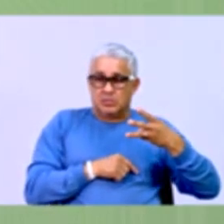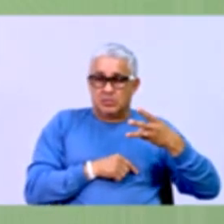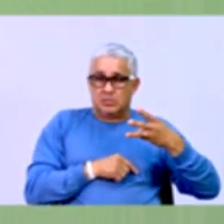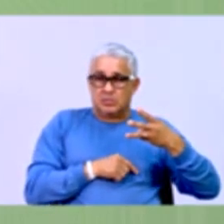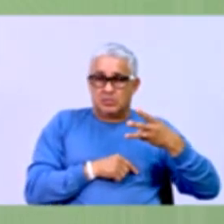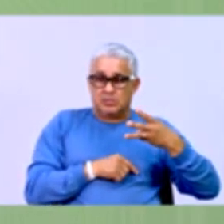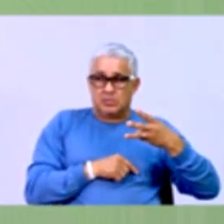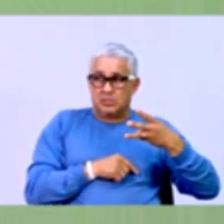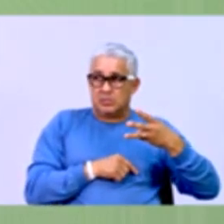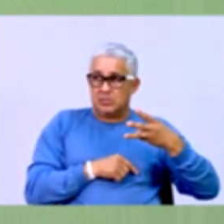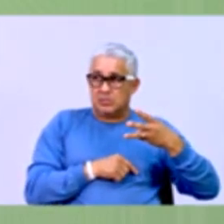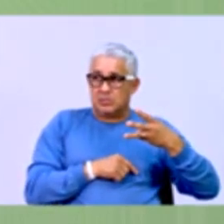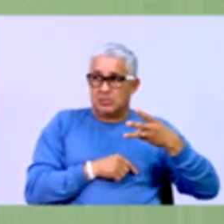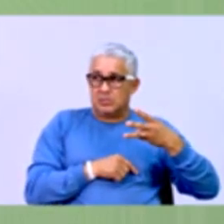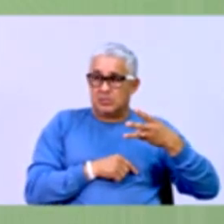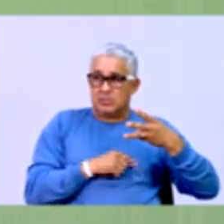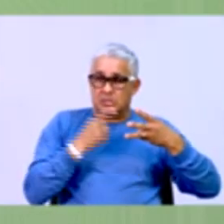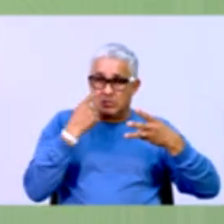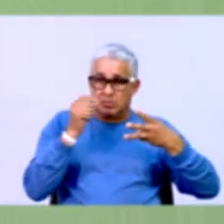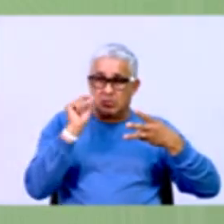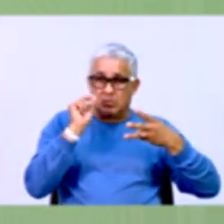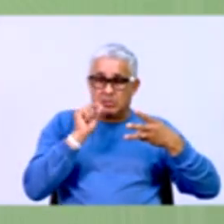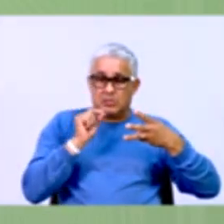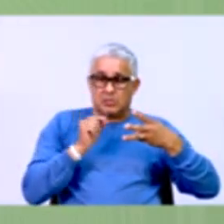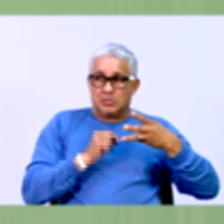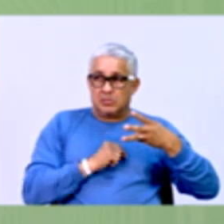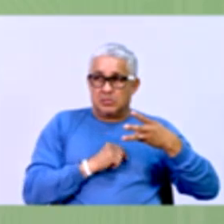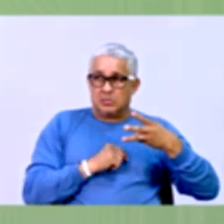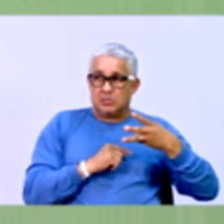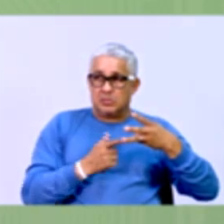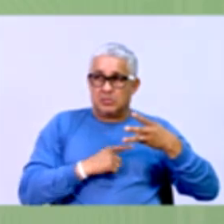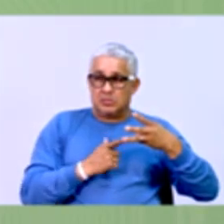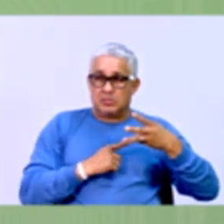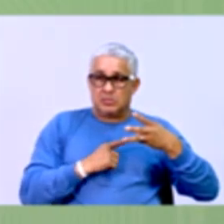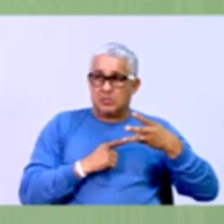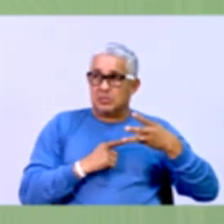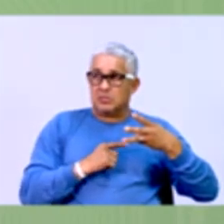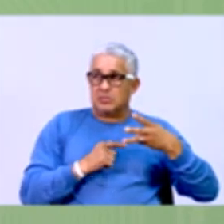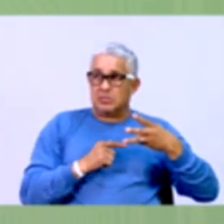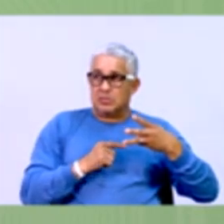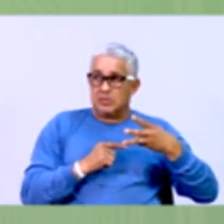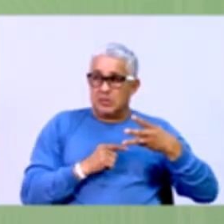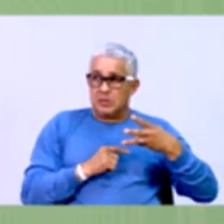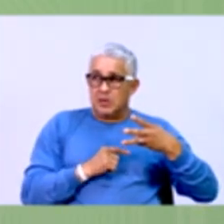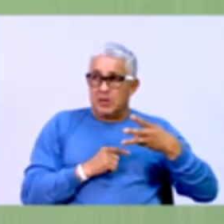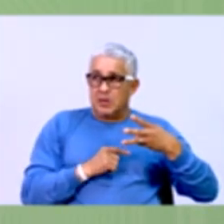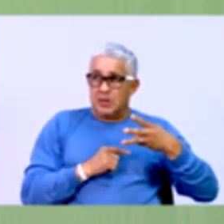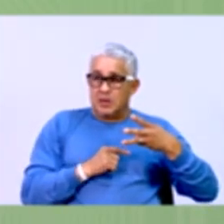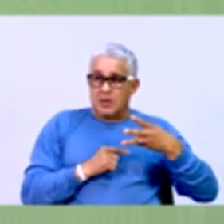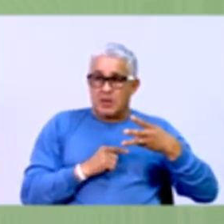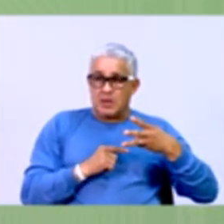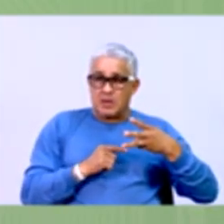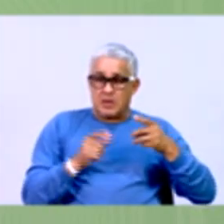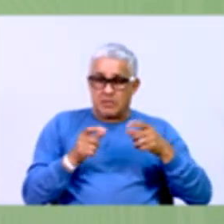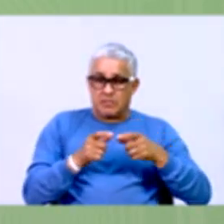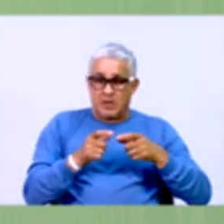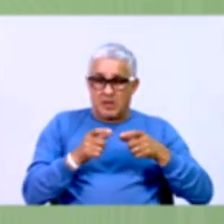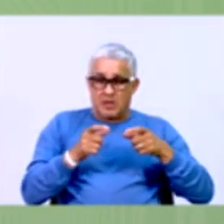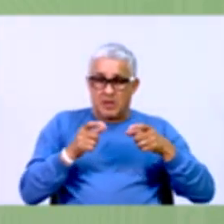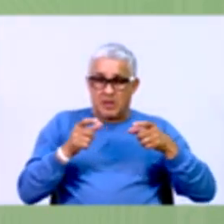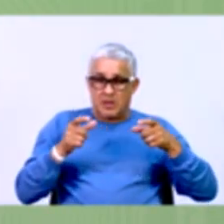é interessante observar que aqui vai num crescendo, né? Em termos